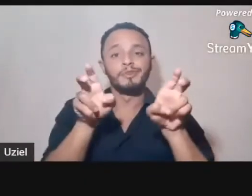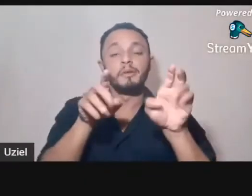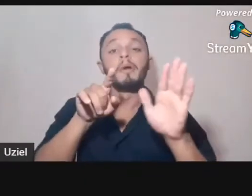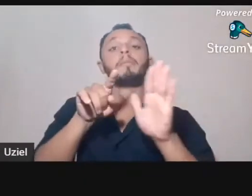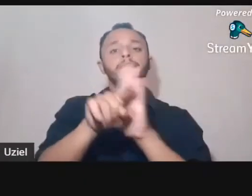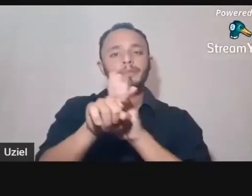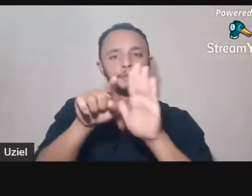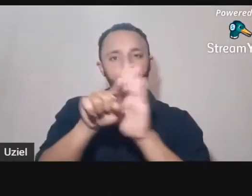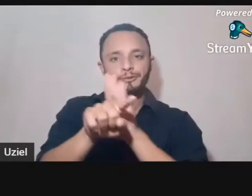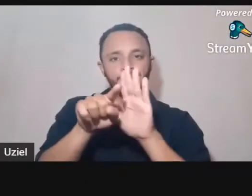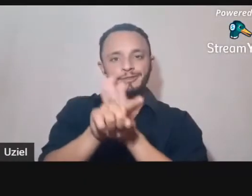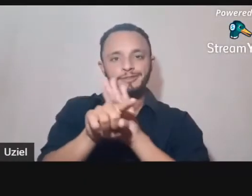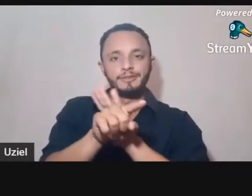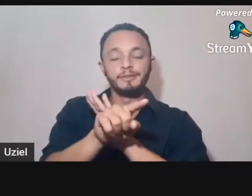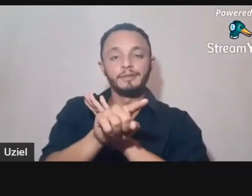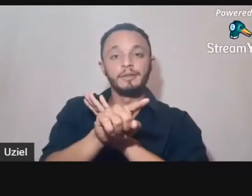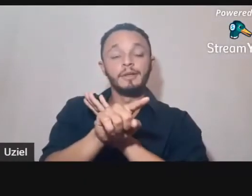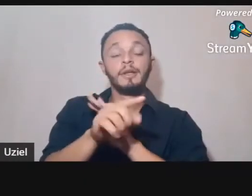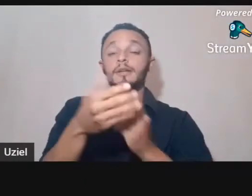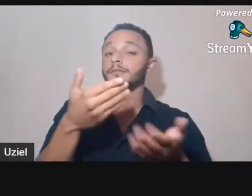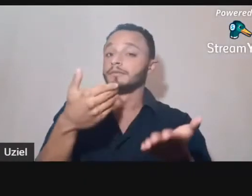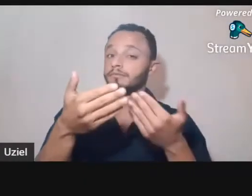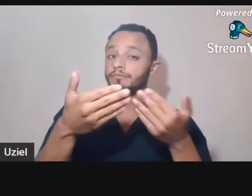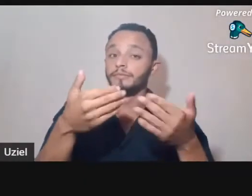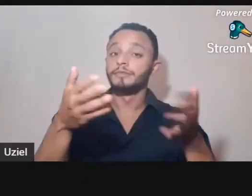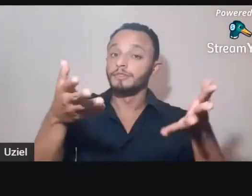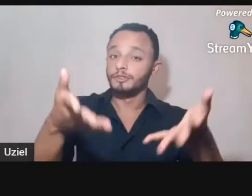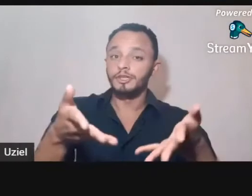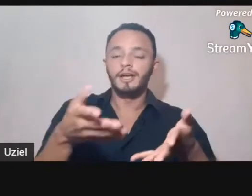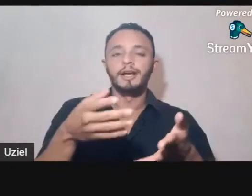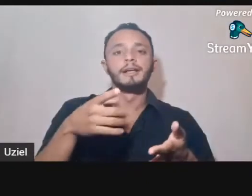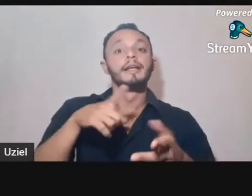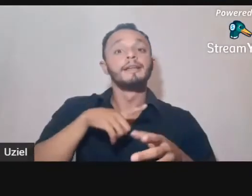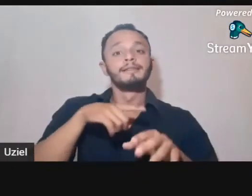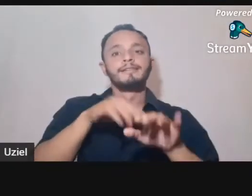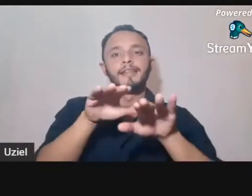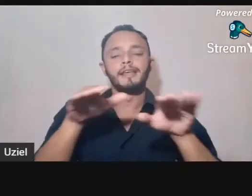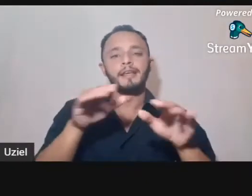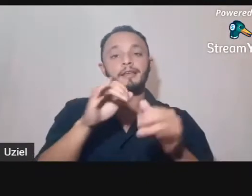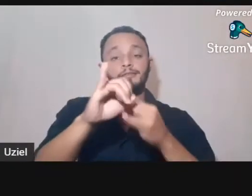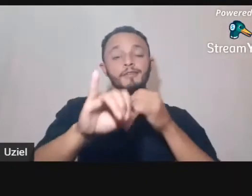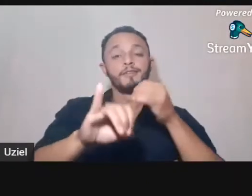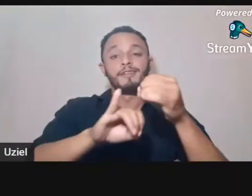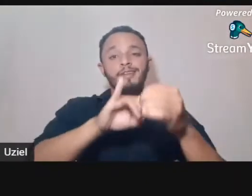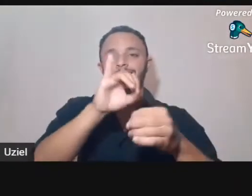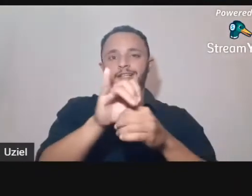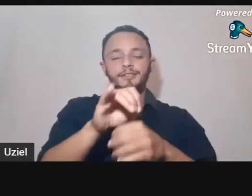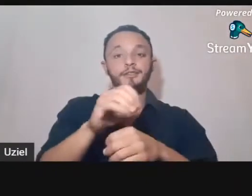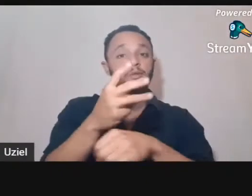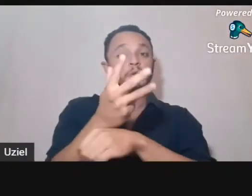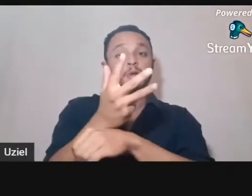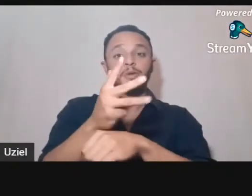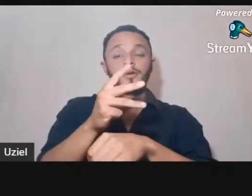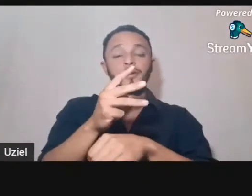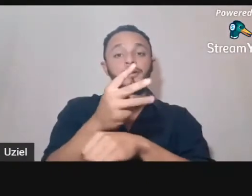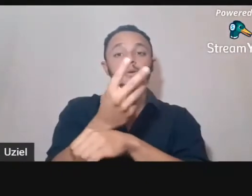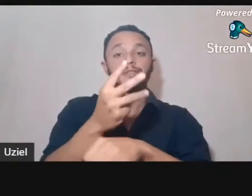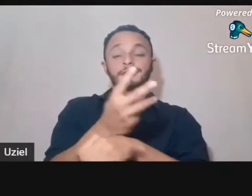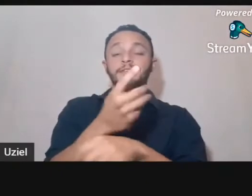tivemos aqui estão disponíveis nos canais das instituições. organizadoras do nosso